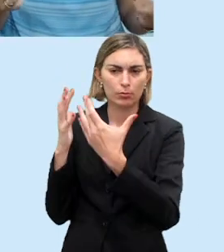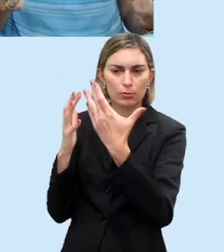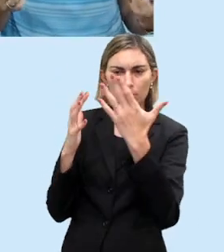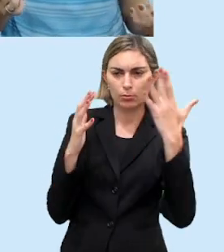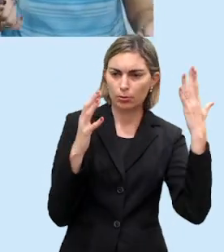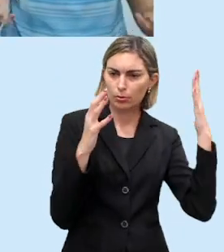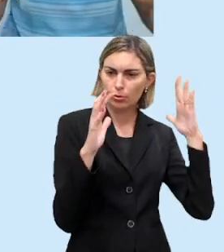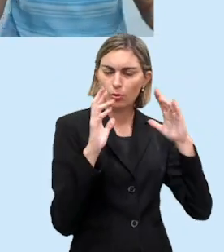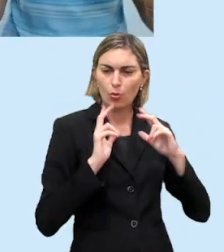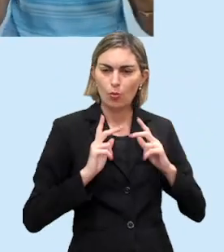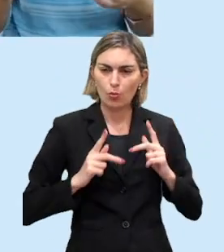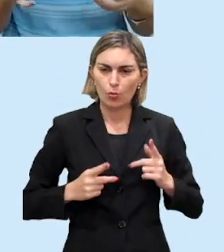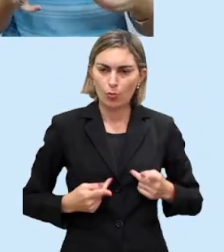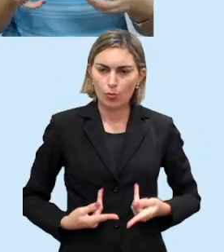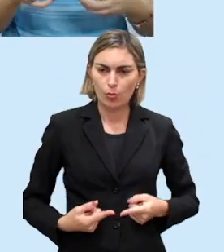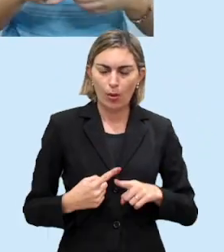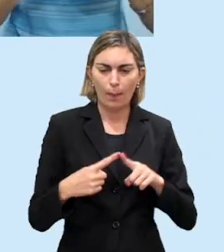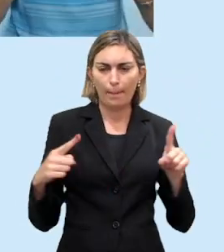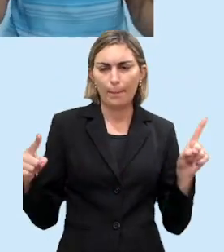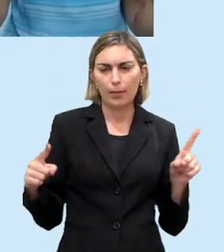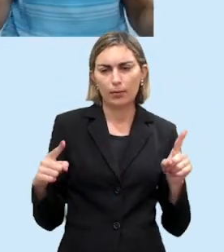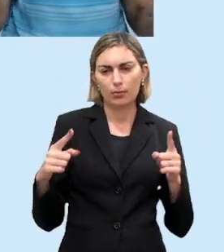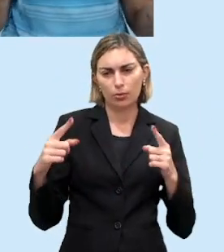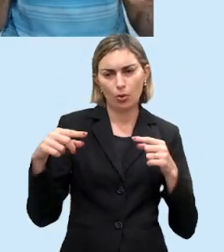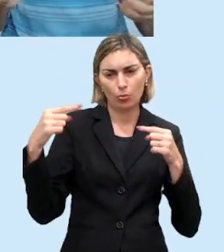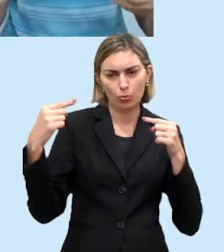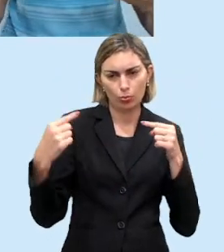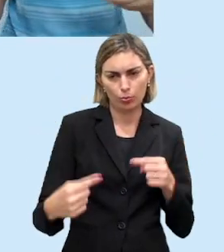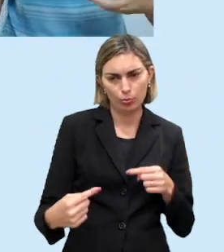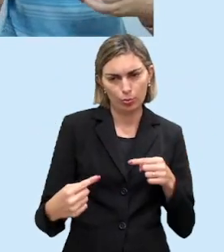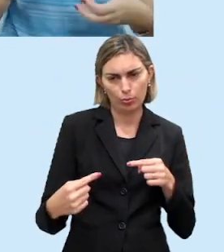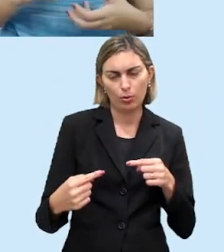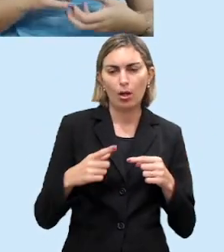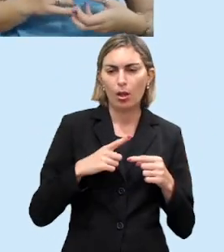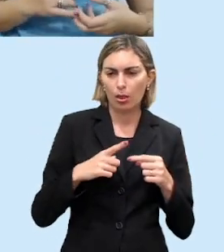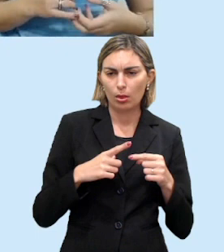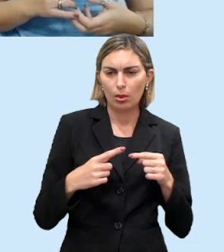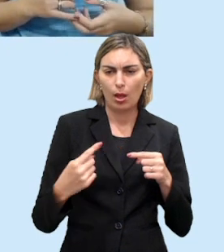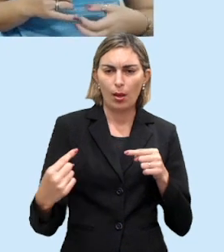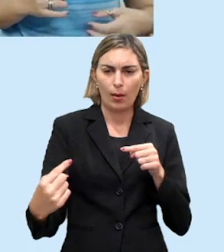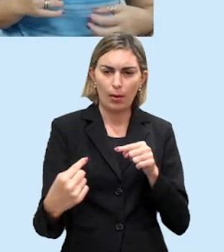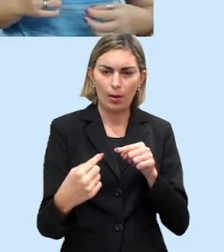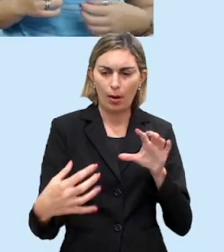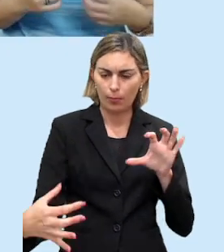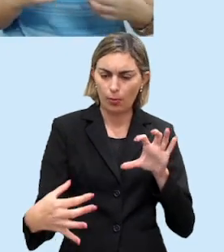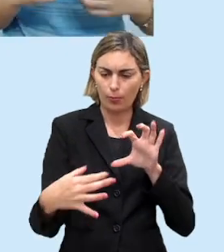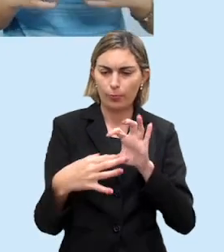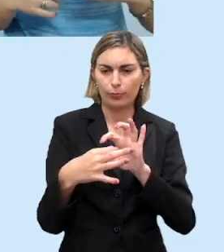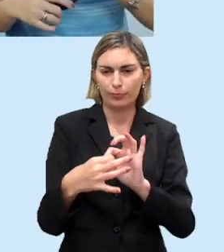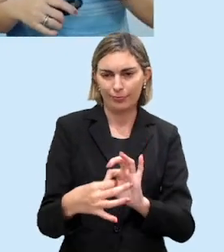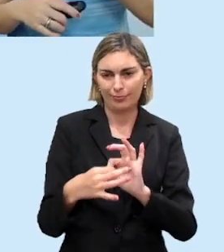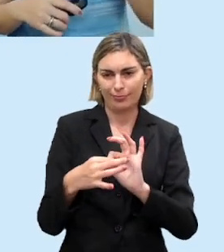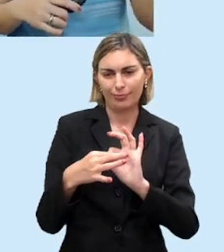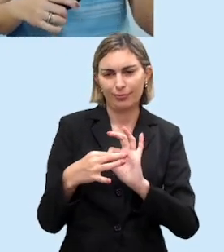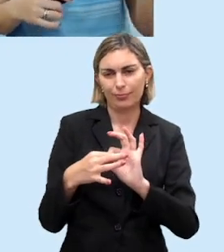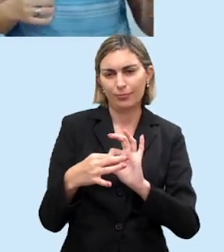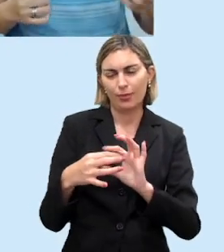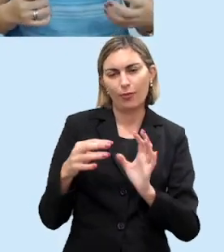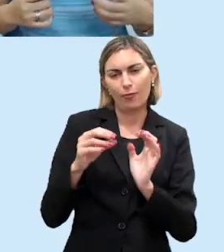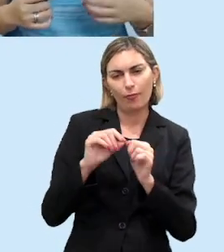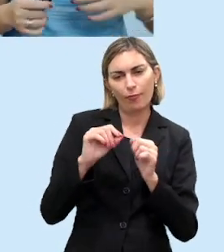ser humano, mas que ao mesmo tempo que elas são opostas, elas são complementares, não é? E aí é o que